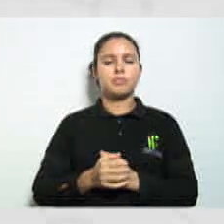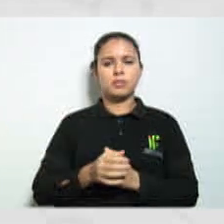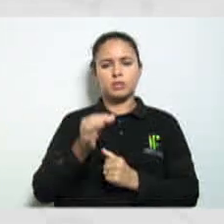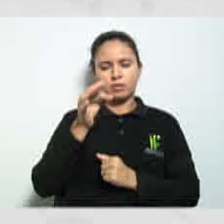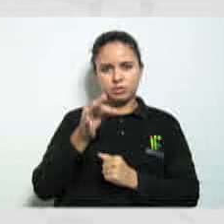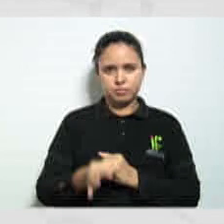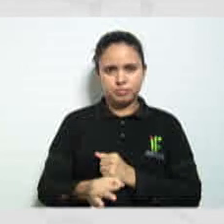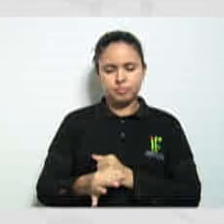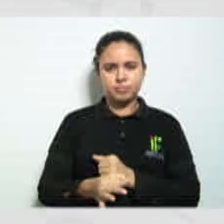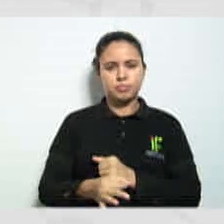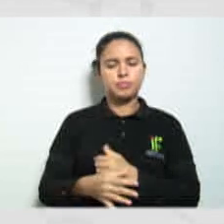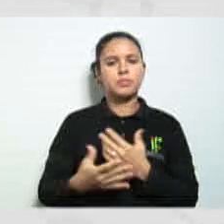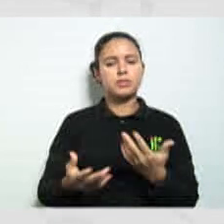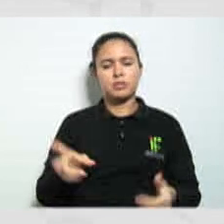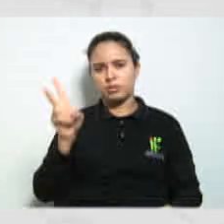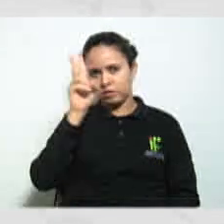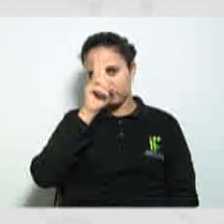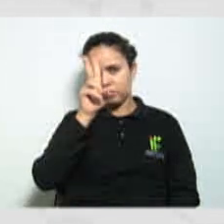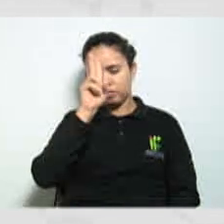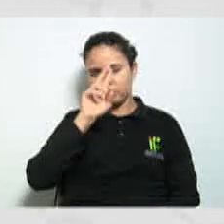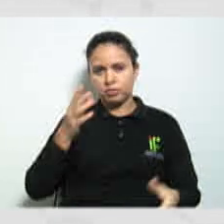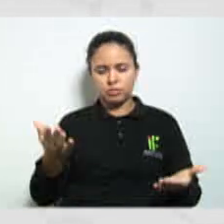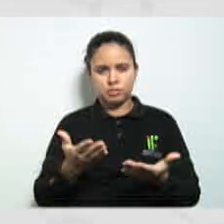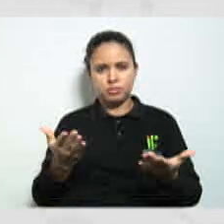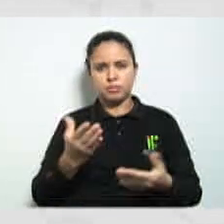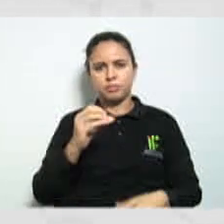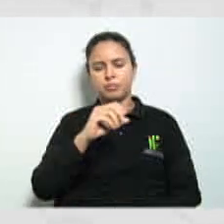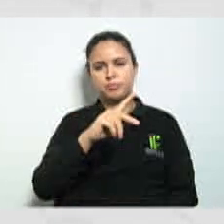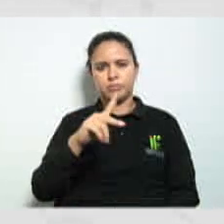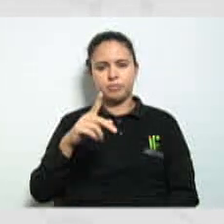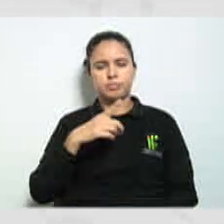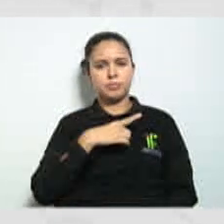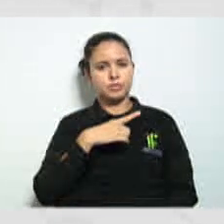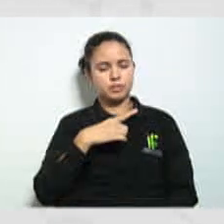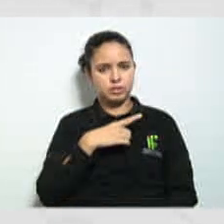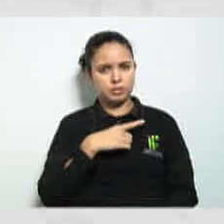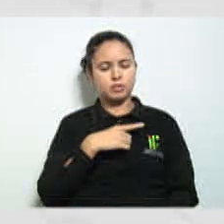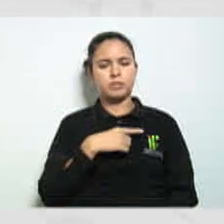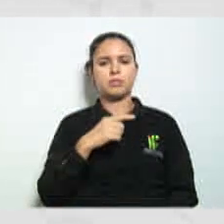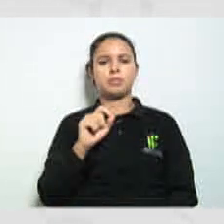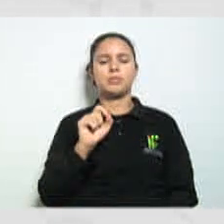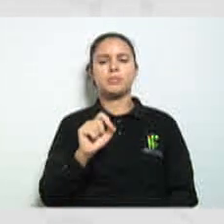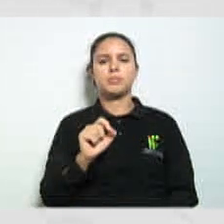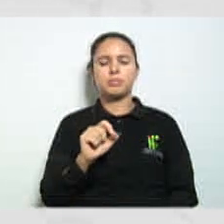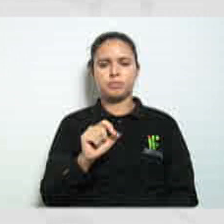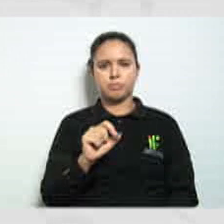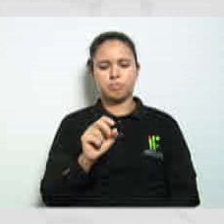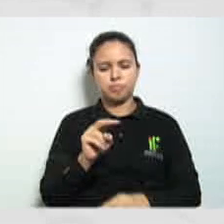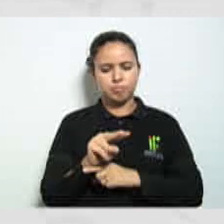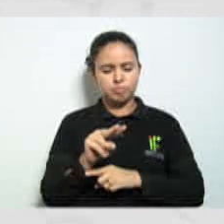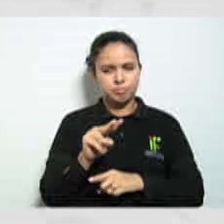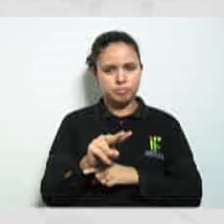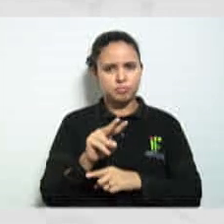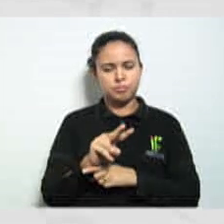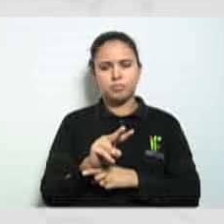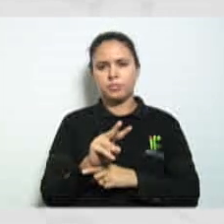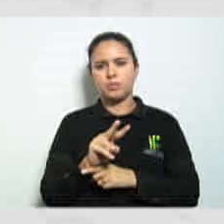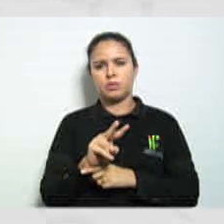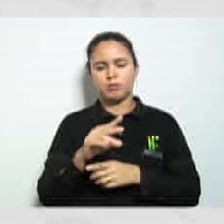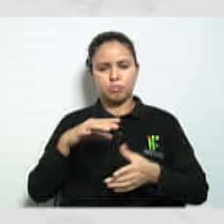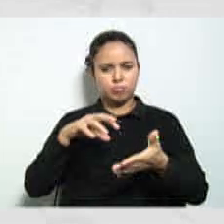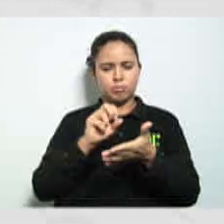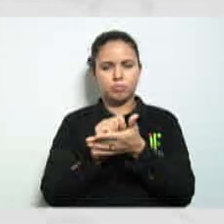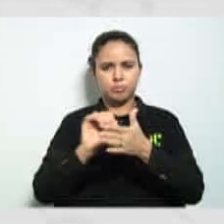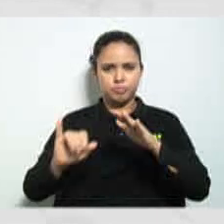Lembrando que hoje, se a cooperativa ela já faz o SPID fiscal, né? Ela não precisa fazer o registro